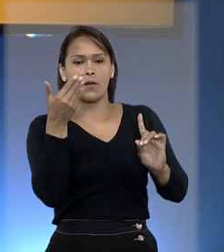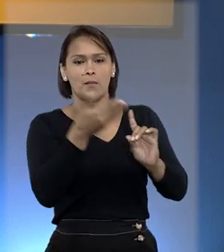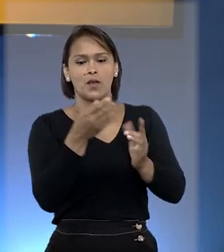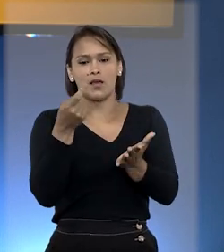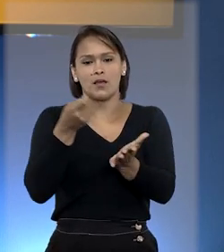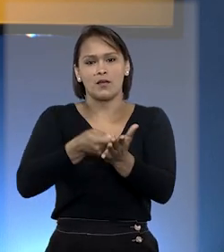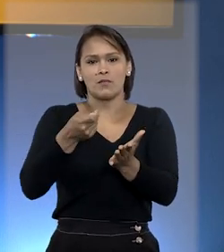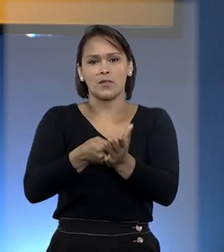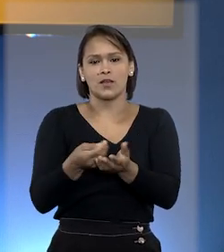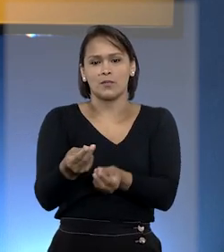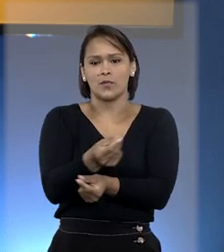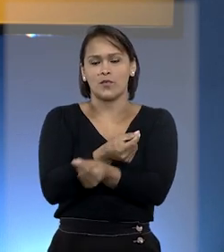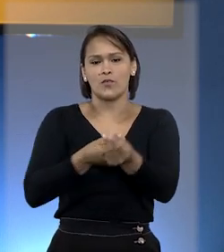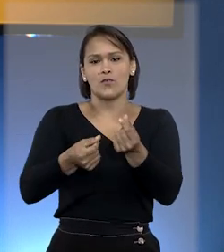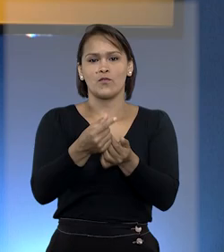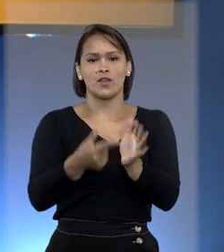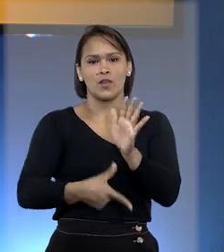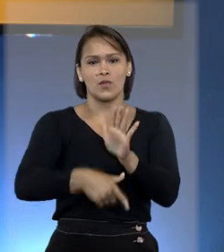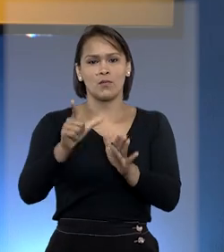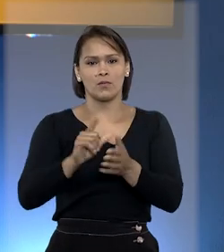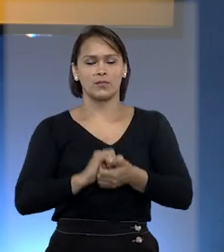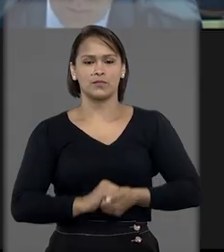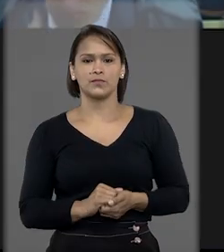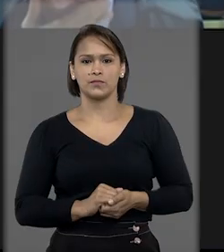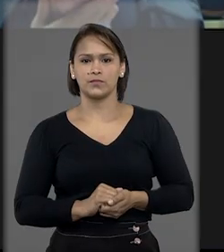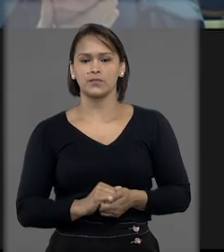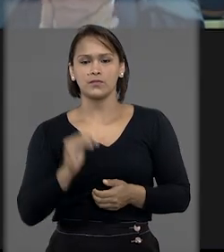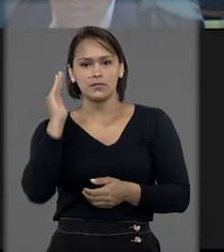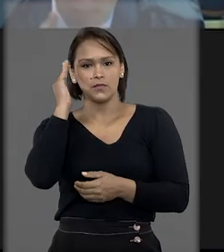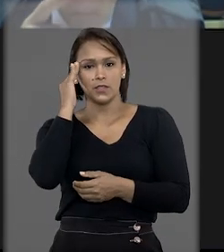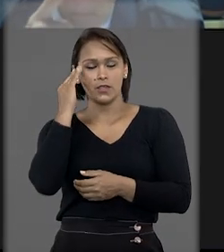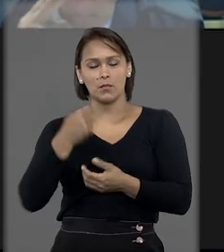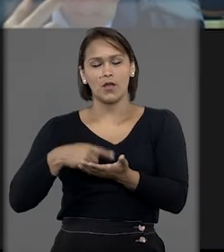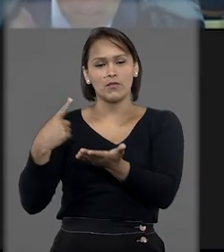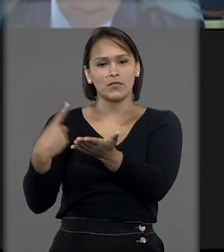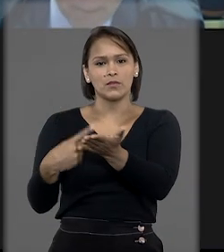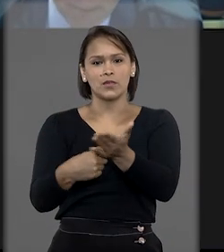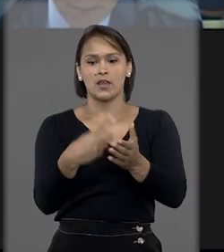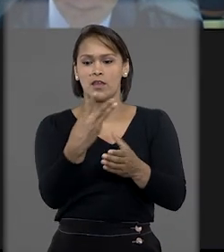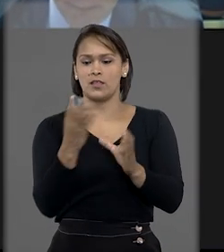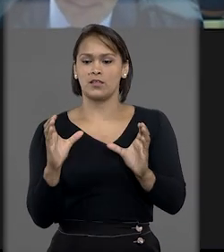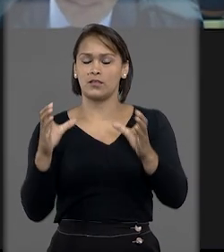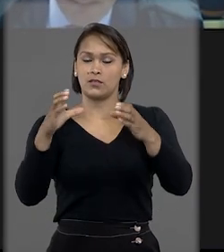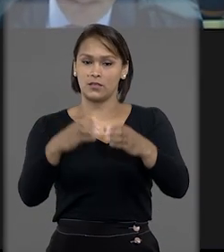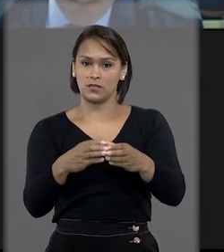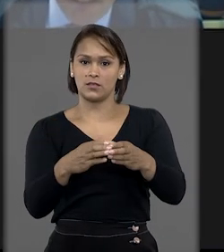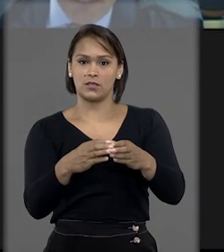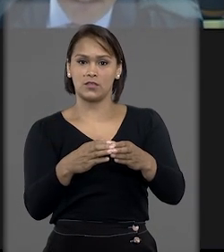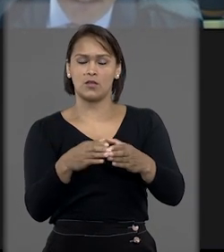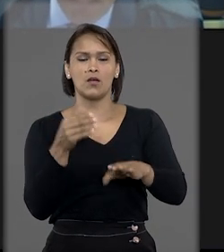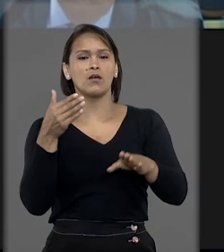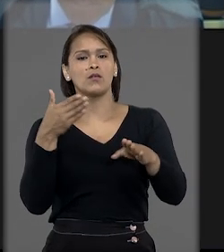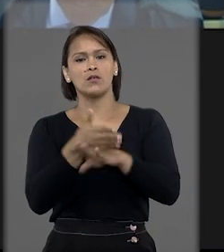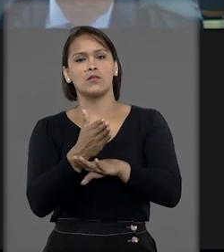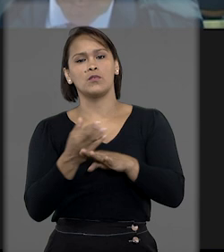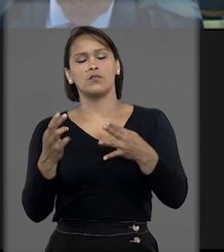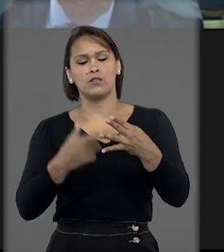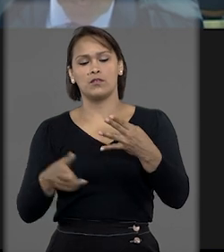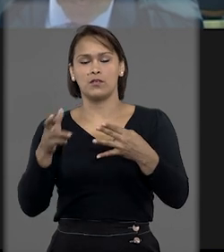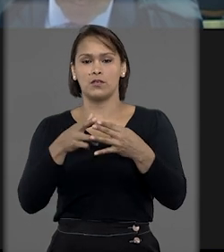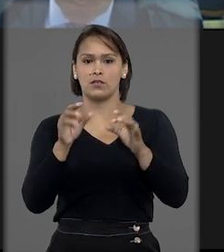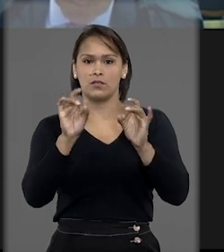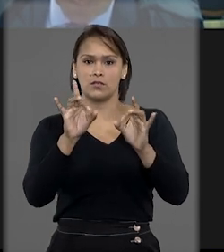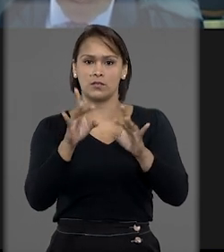ao pagamento dos ônus sucumbenciais os entendimentos foram aplicados Pela terceira turma ao dar provimento